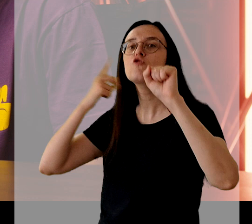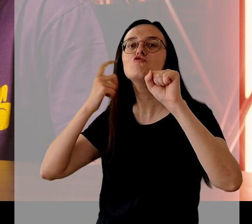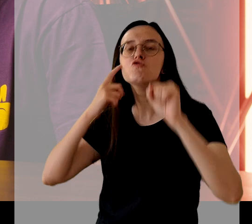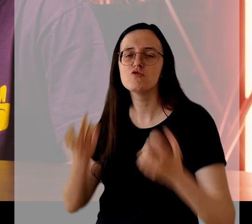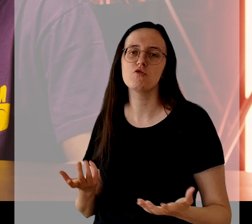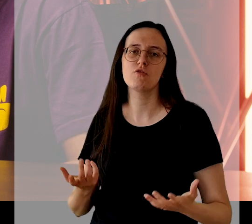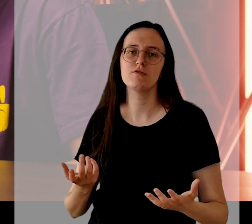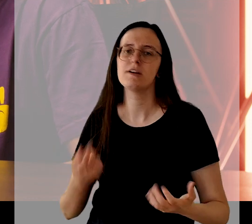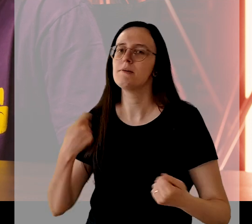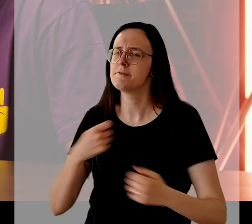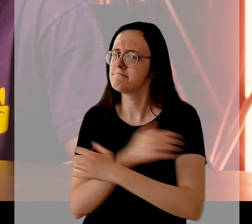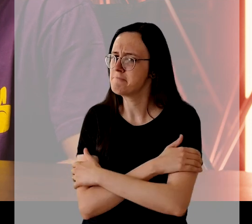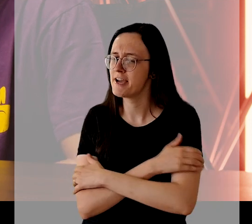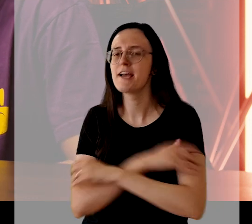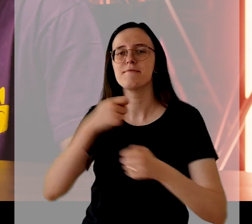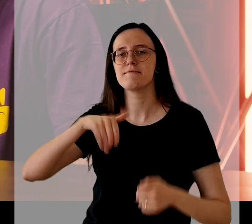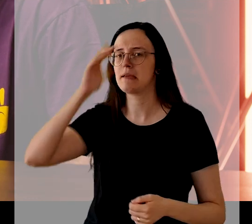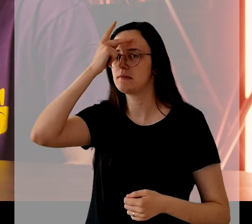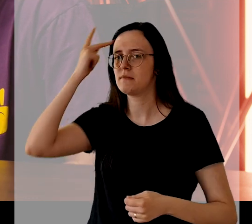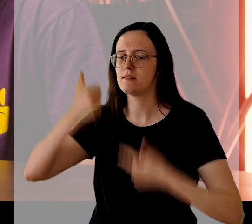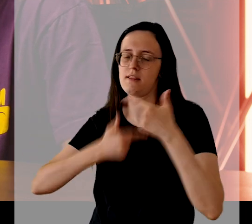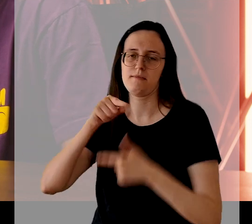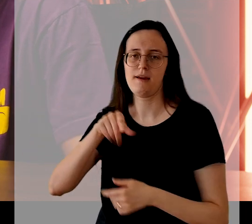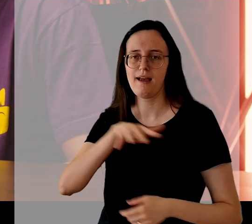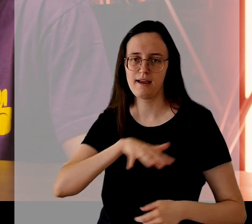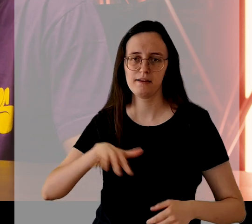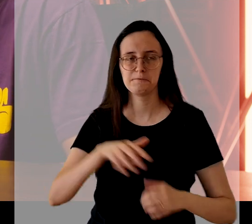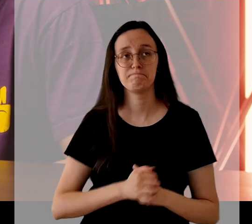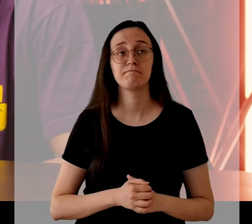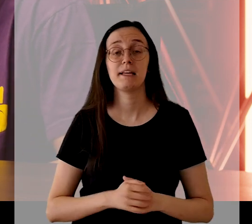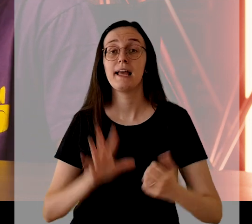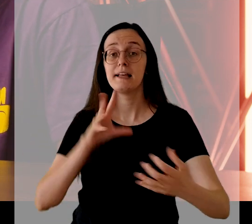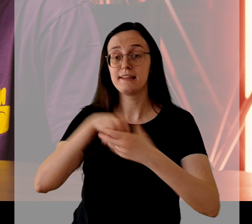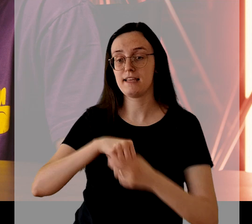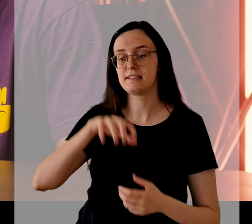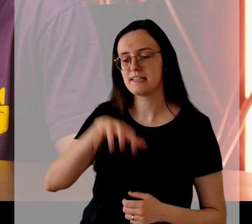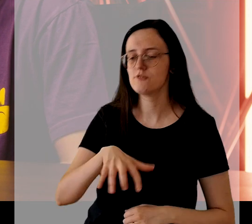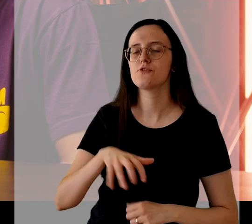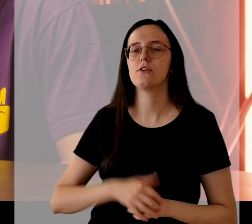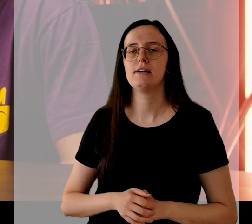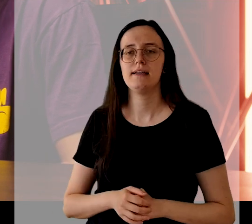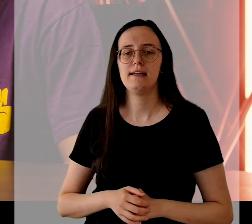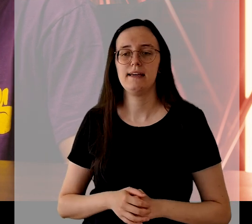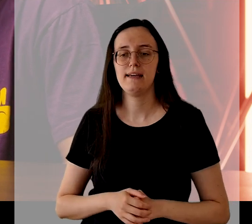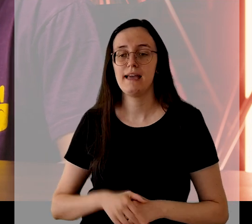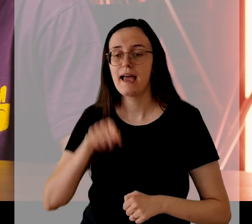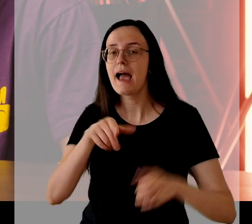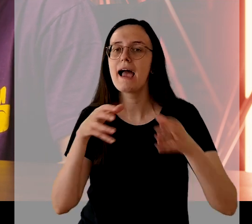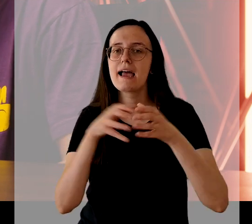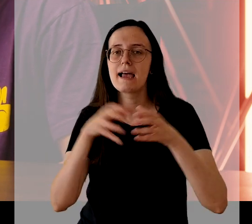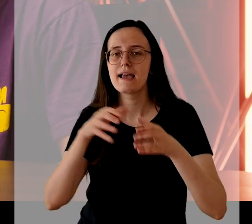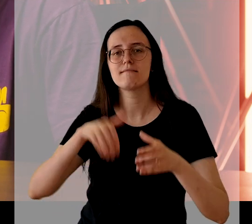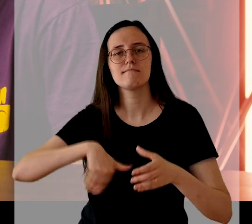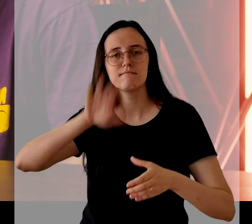booms. Então, isso precisa de braço, precisa de gente, né? Para ser feito. E dentro disso, a configuração